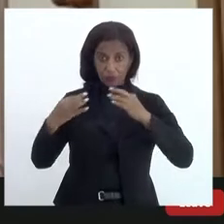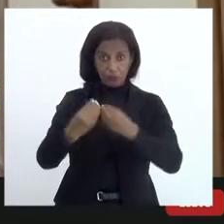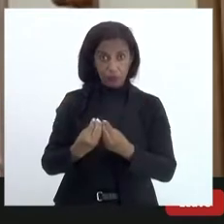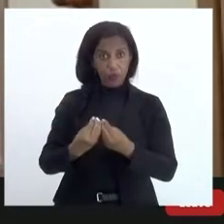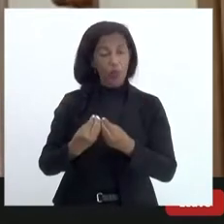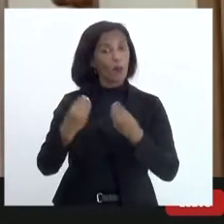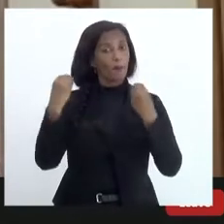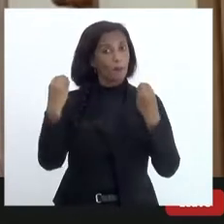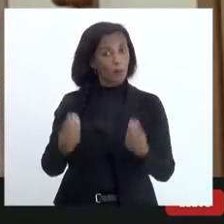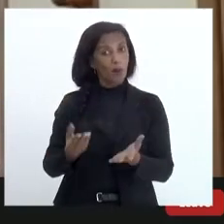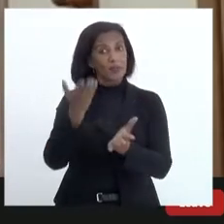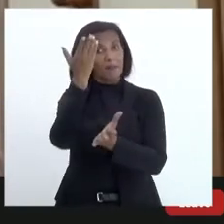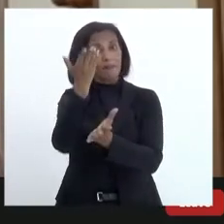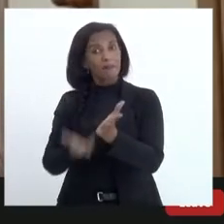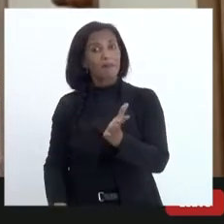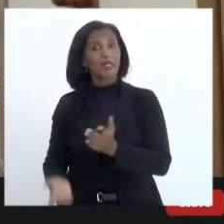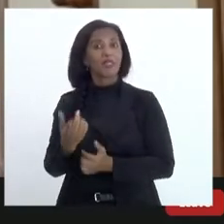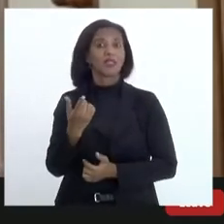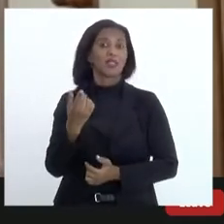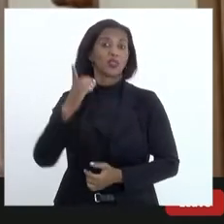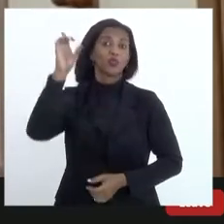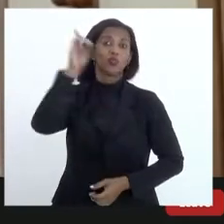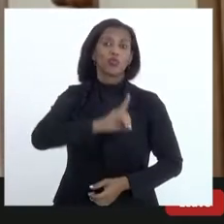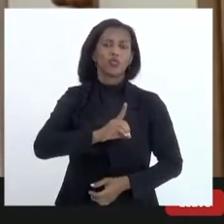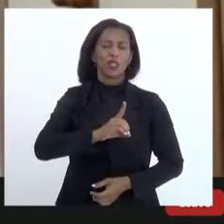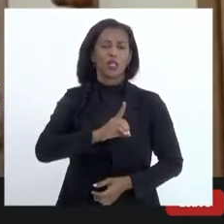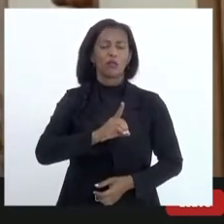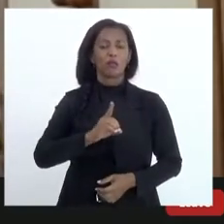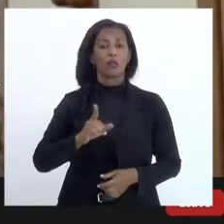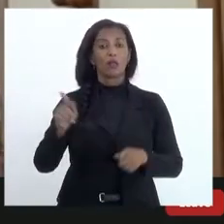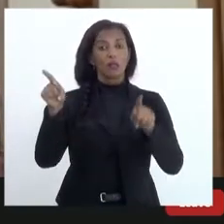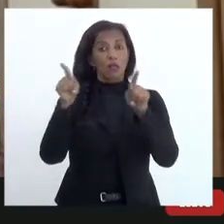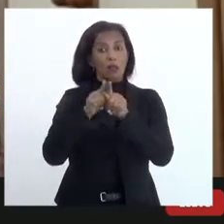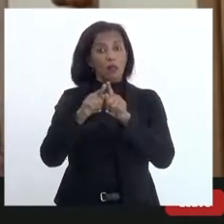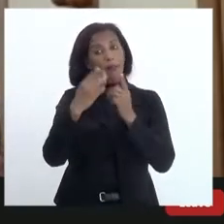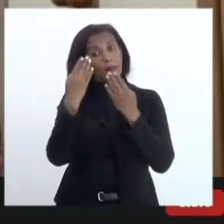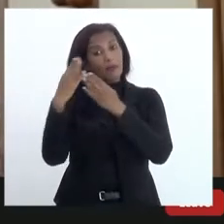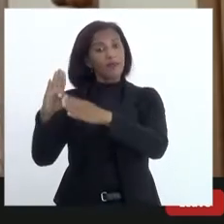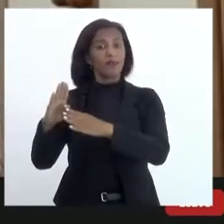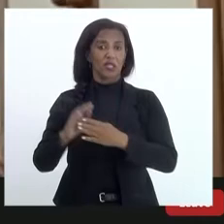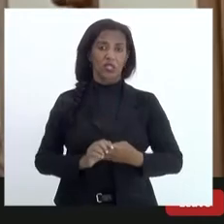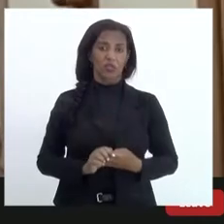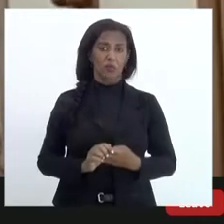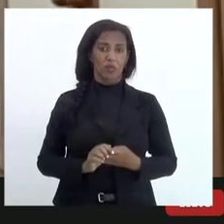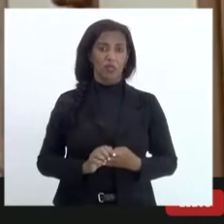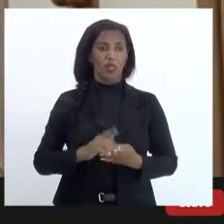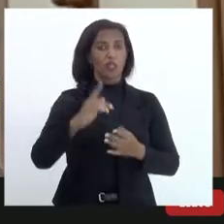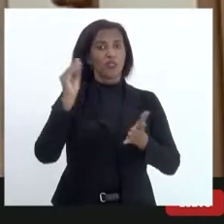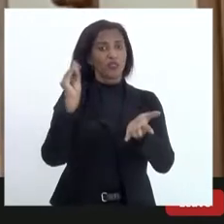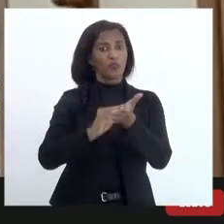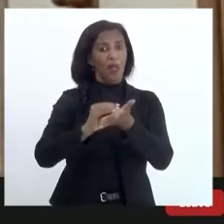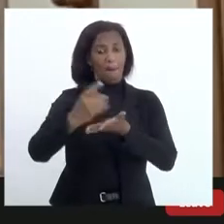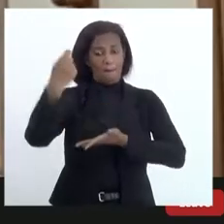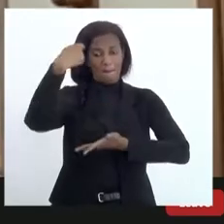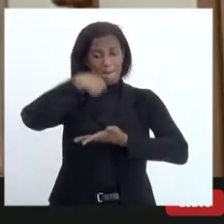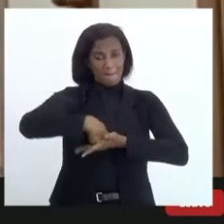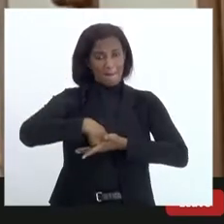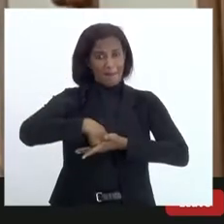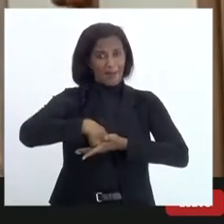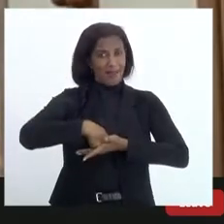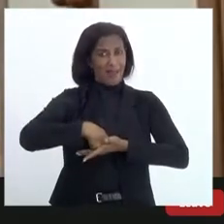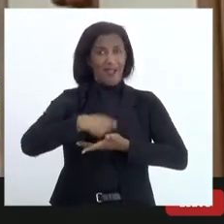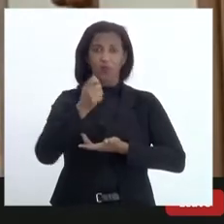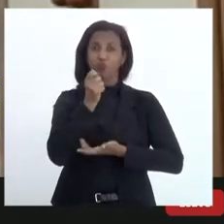pode gerar perda do direito, inclusive para a vítima, né, de ver reparada essa injustiça na seara